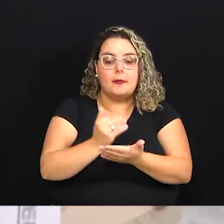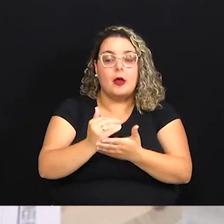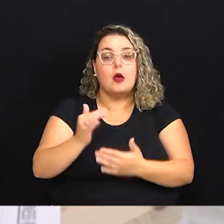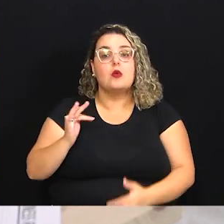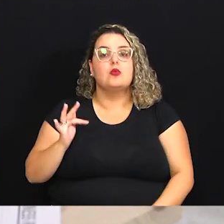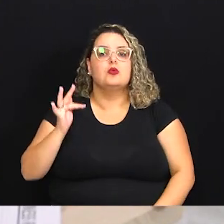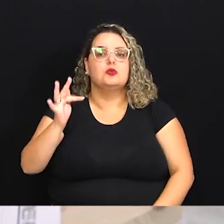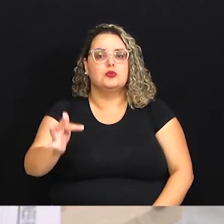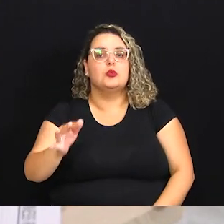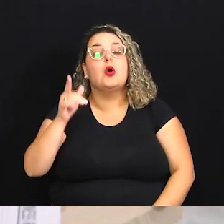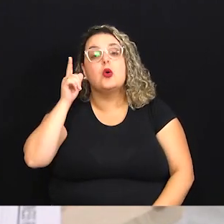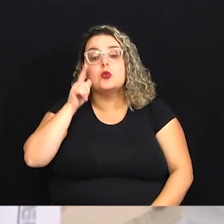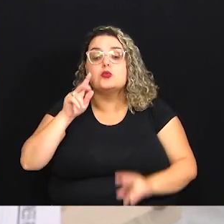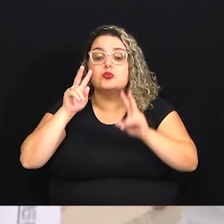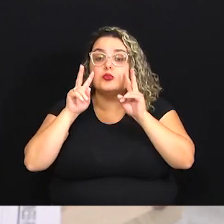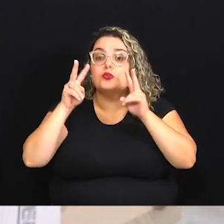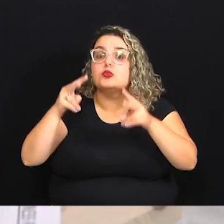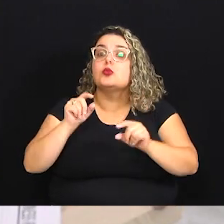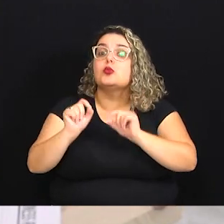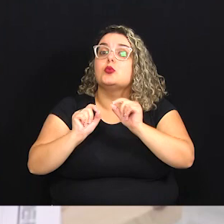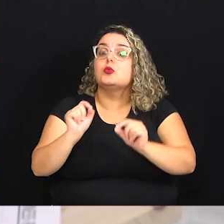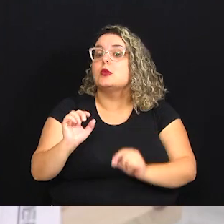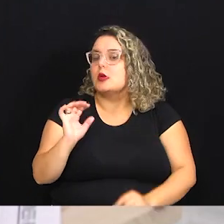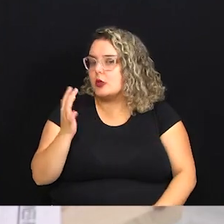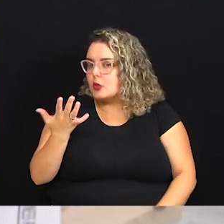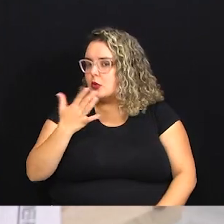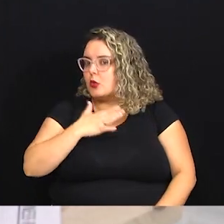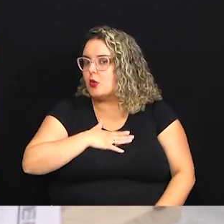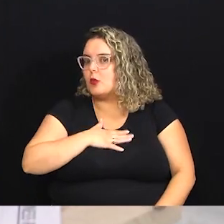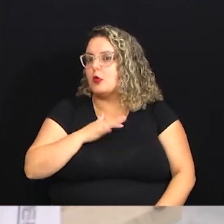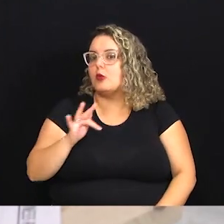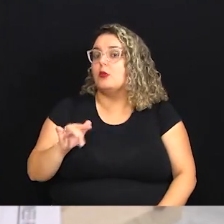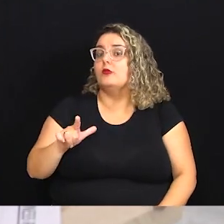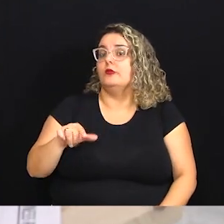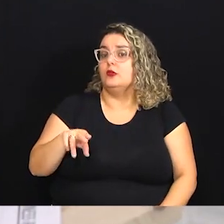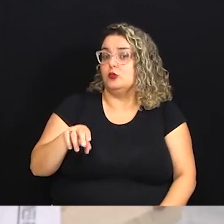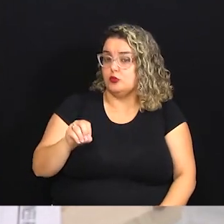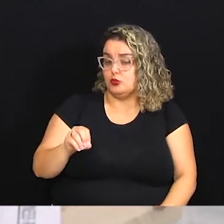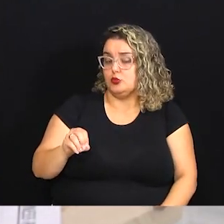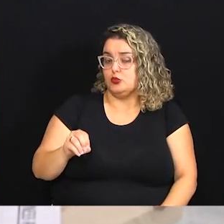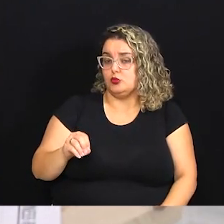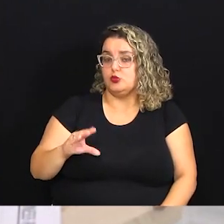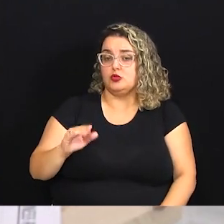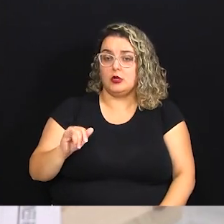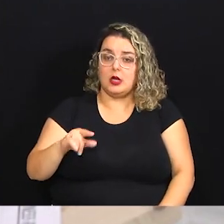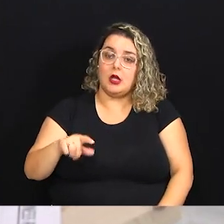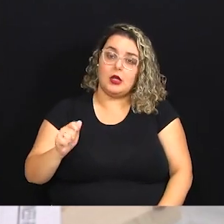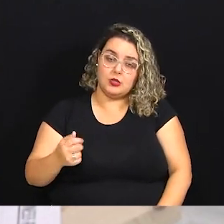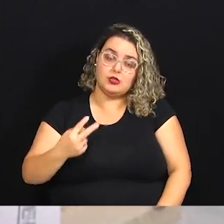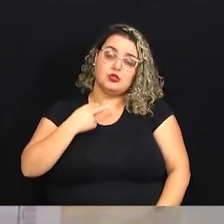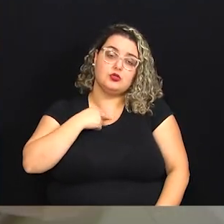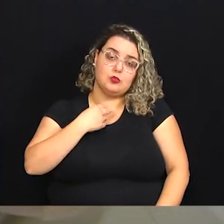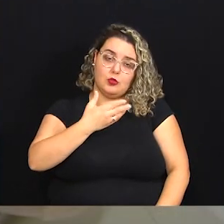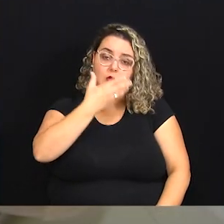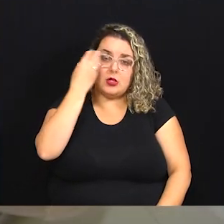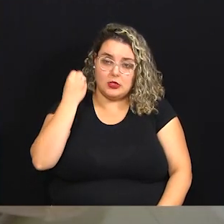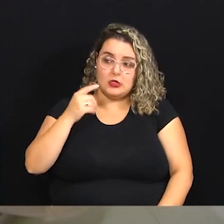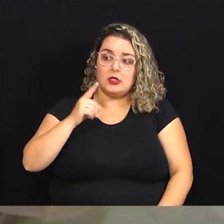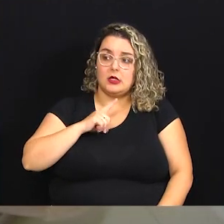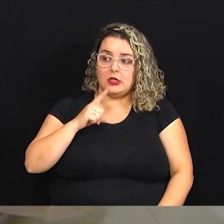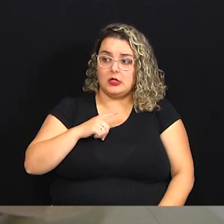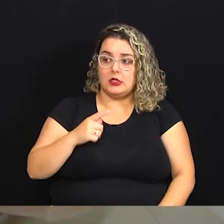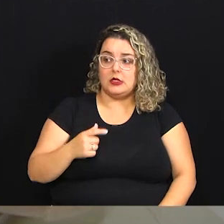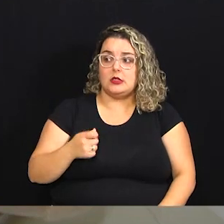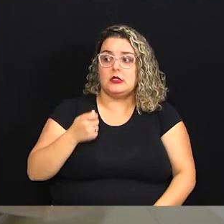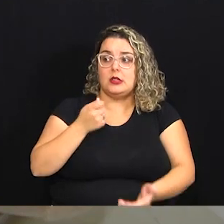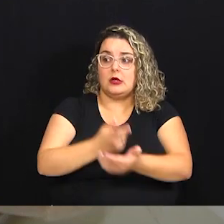para o futuro, eu consigo enxergar o que é que está acontecendo com o meu fluxo de caixa. E a gente não pode esquecer que